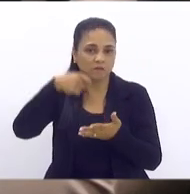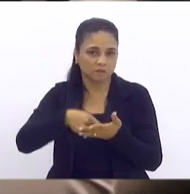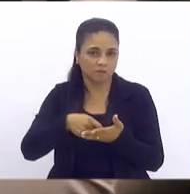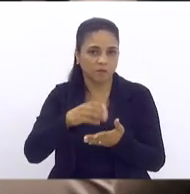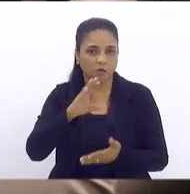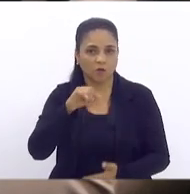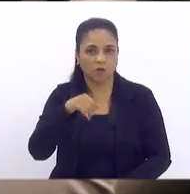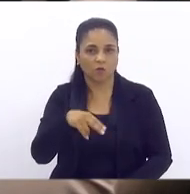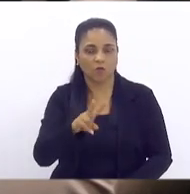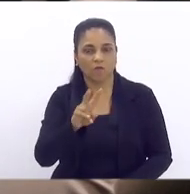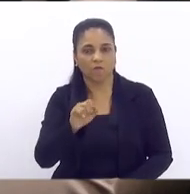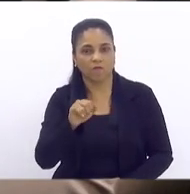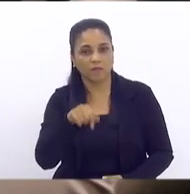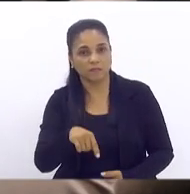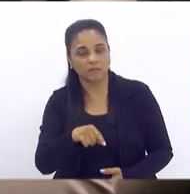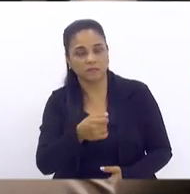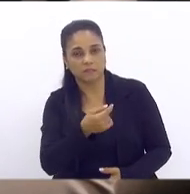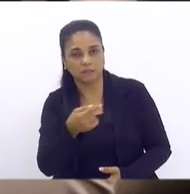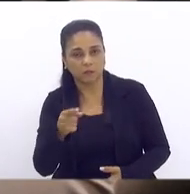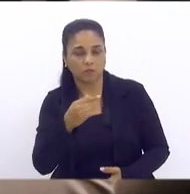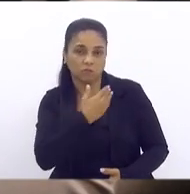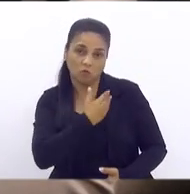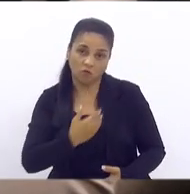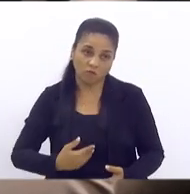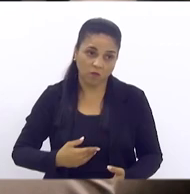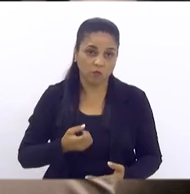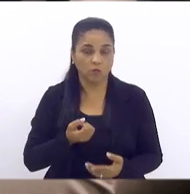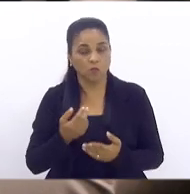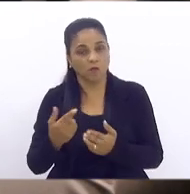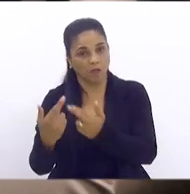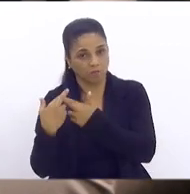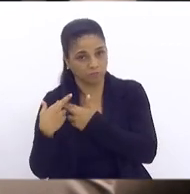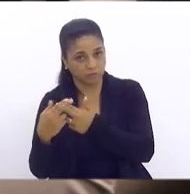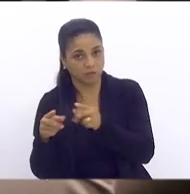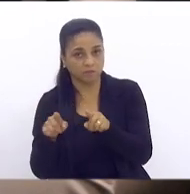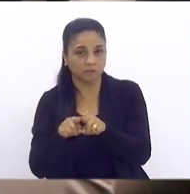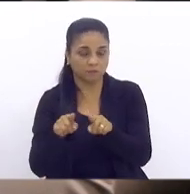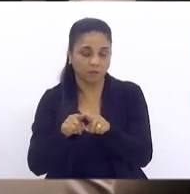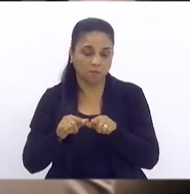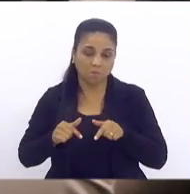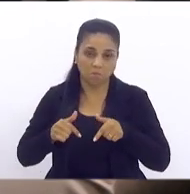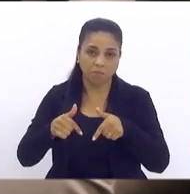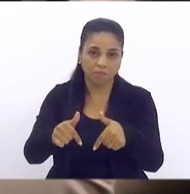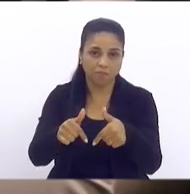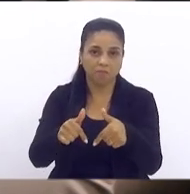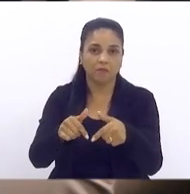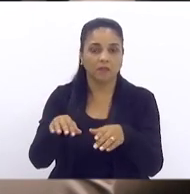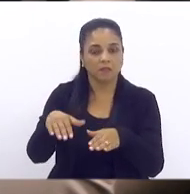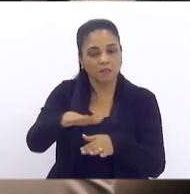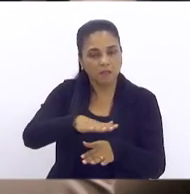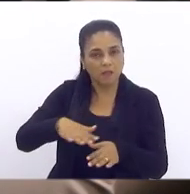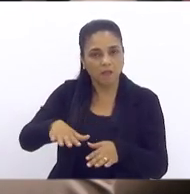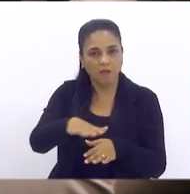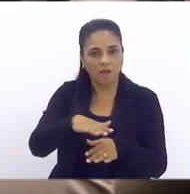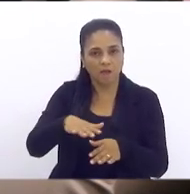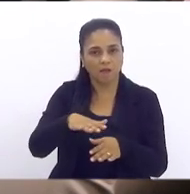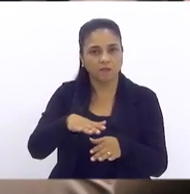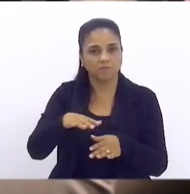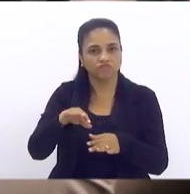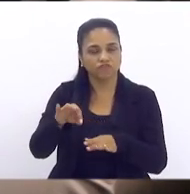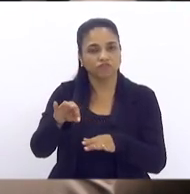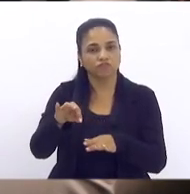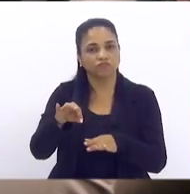autoridade governamental designada por uma parte responsável por desempenhar, dentro de uma área ou áreas